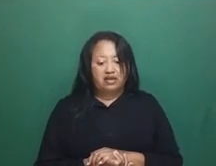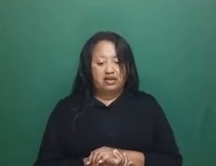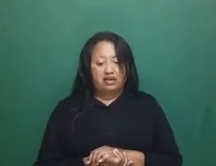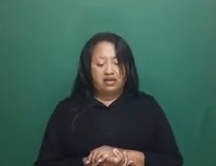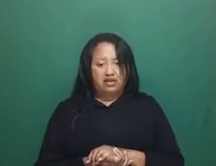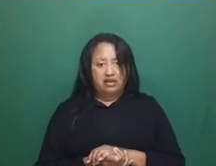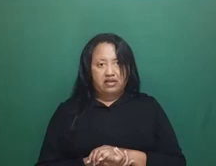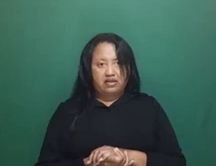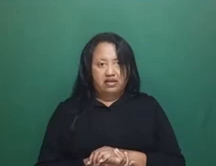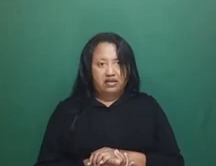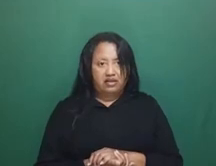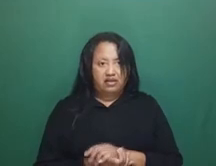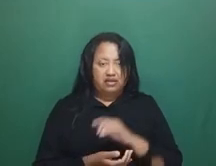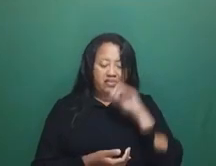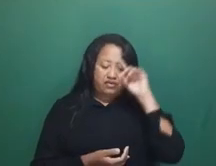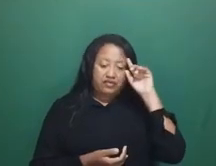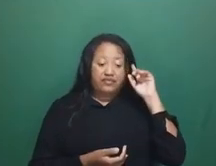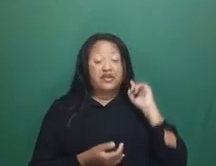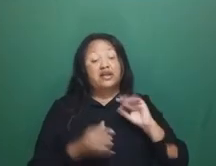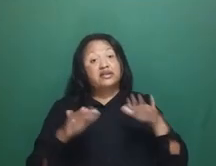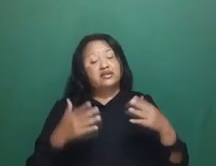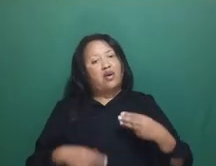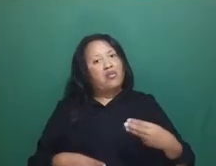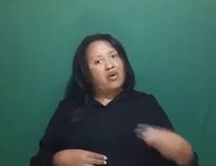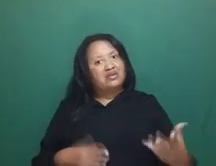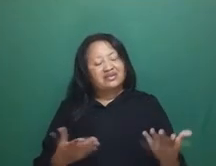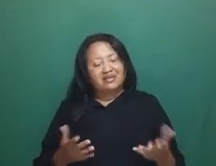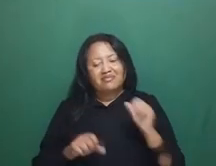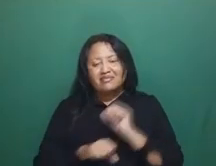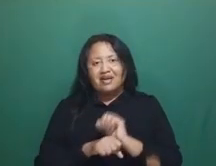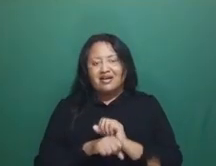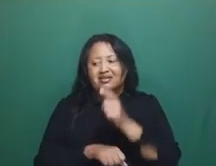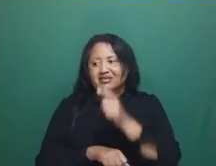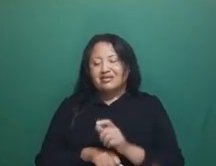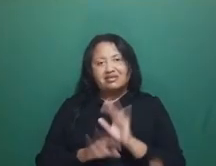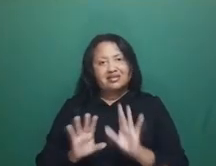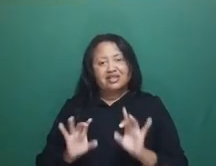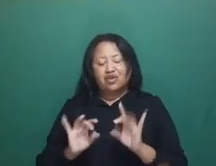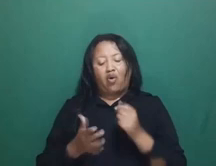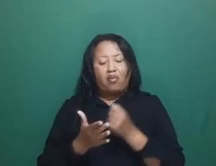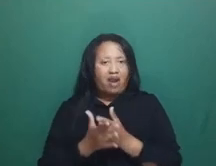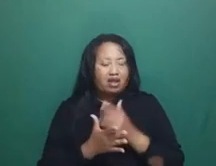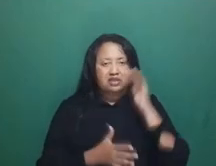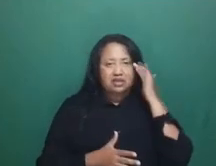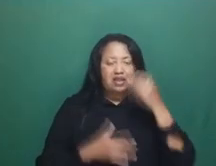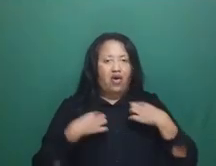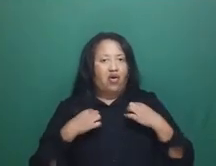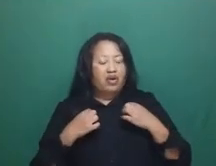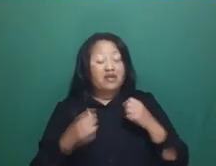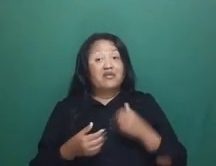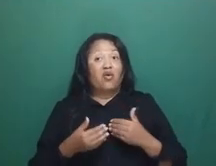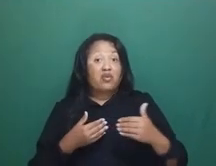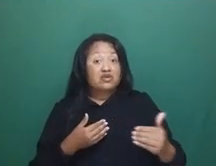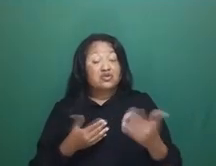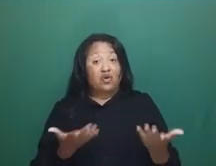num grande supermercado de lá identidade é uma moda Deixa de ser apenas uma questão de comprar e vender roupas e passou a ser uma